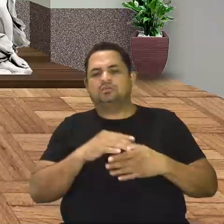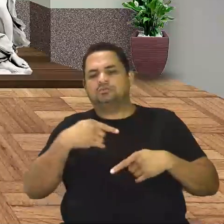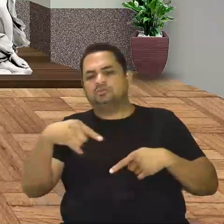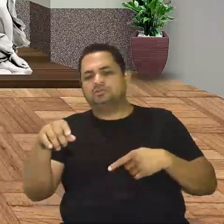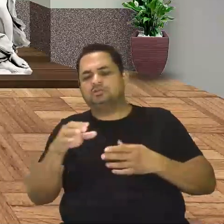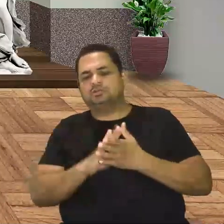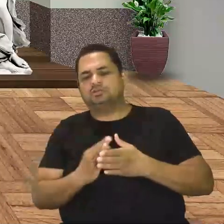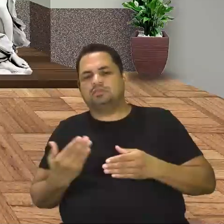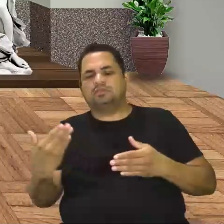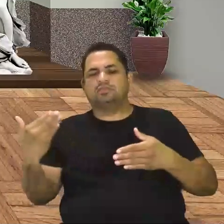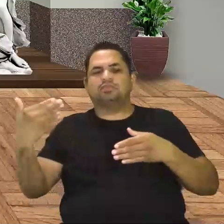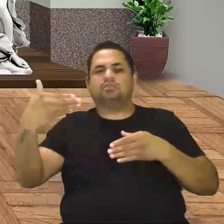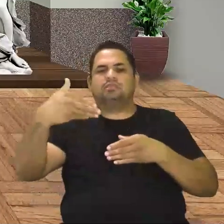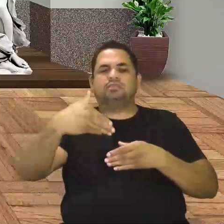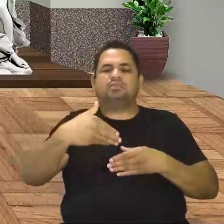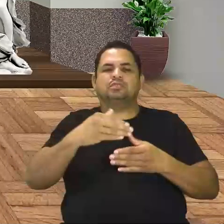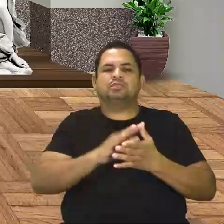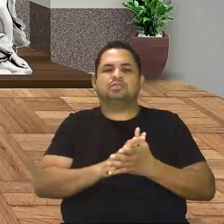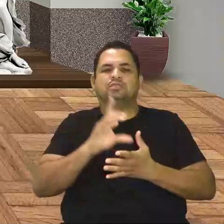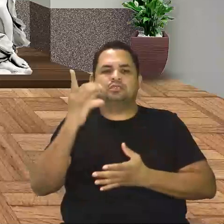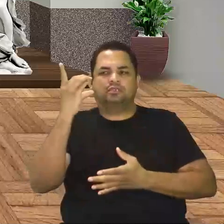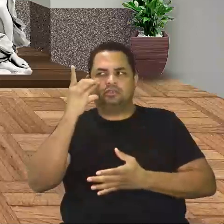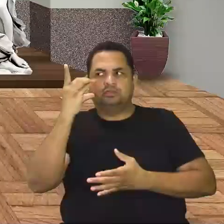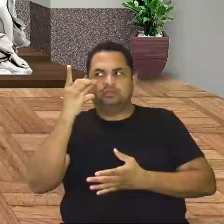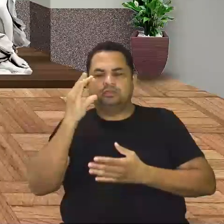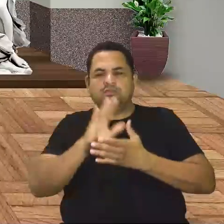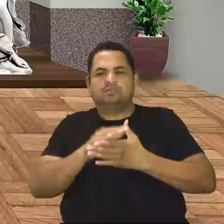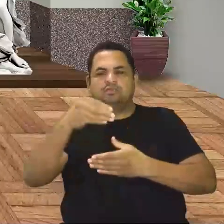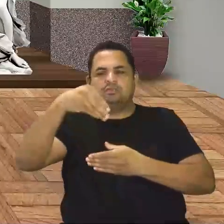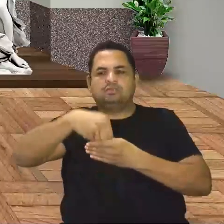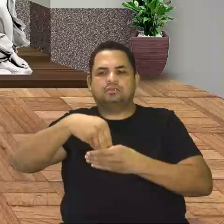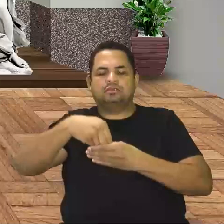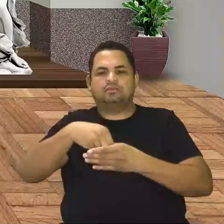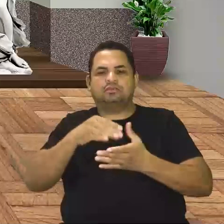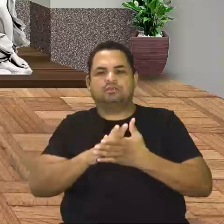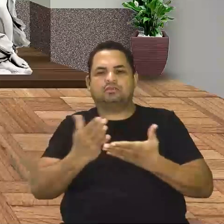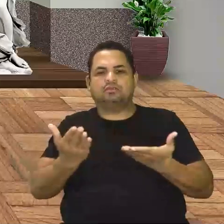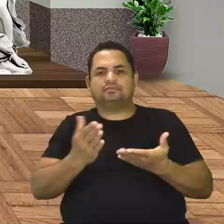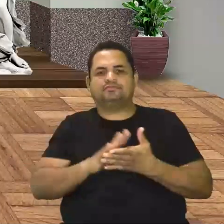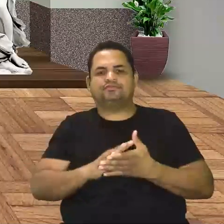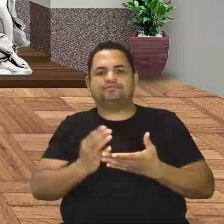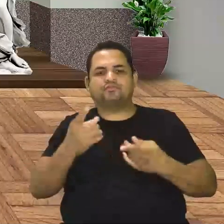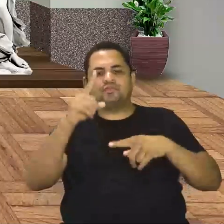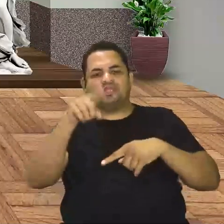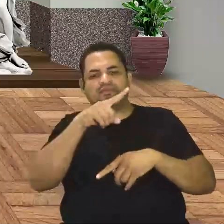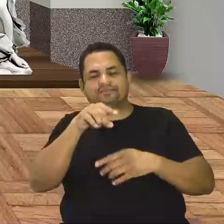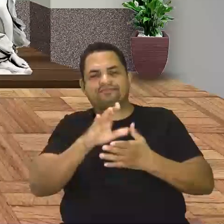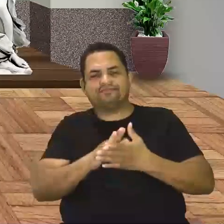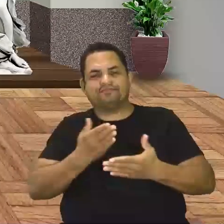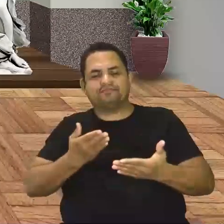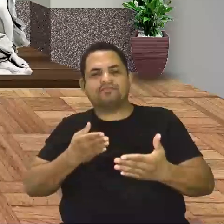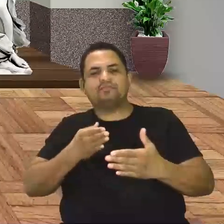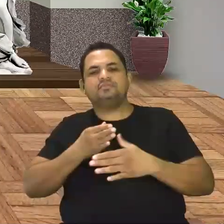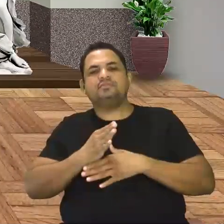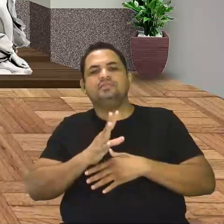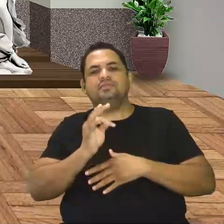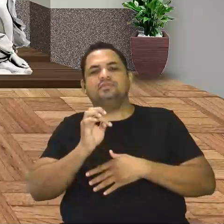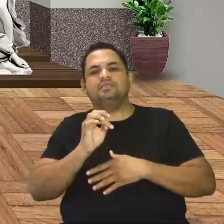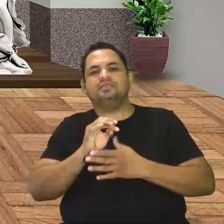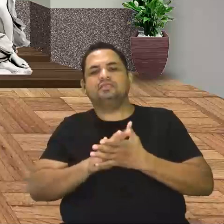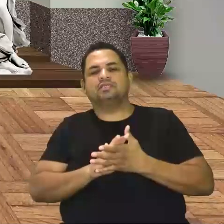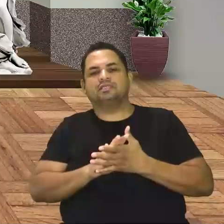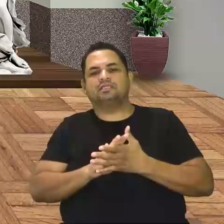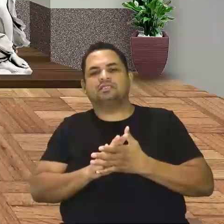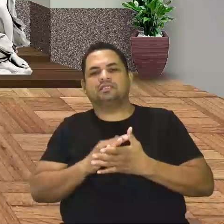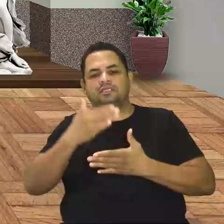sai, entra a Dilma, Dilma é reeleita também para mais um mandato, Dilma vai ser cassado, entra Temer, até chegarmos ao